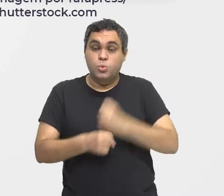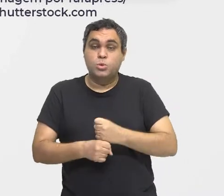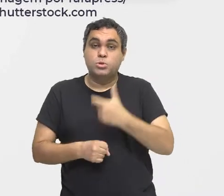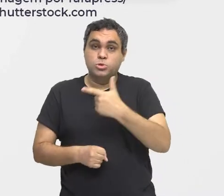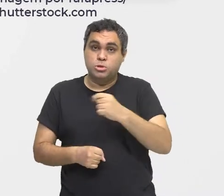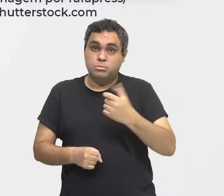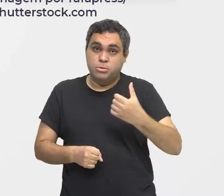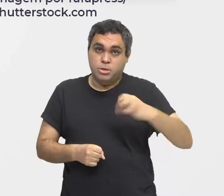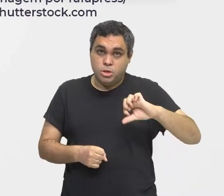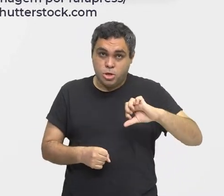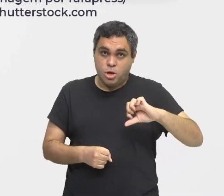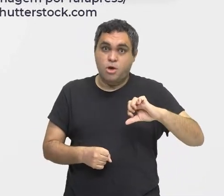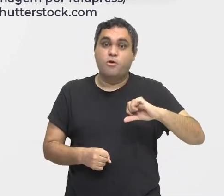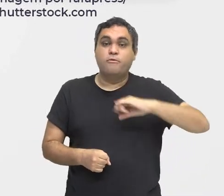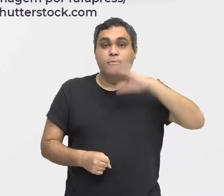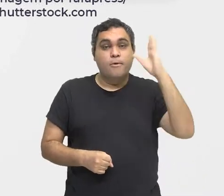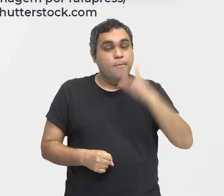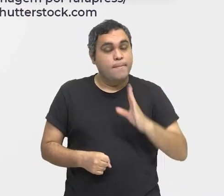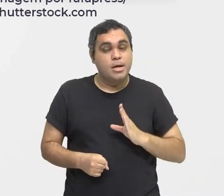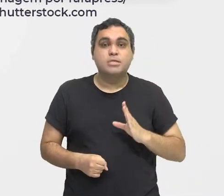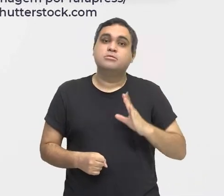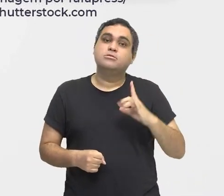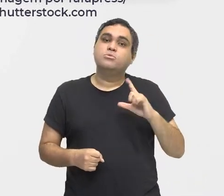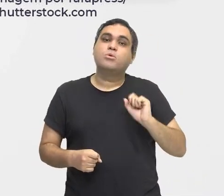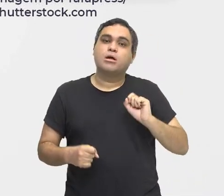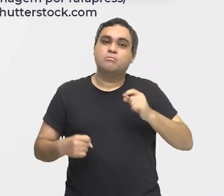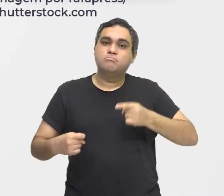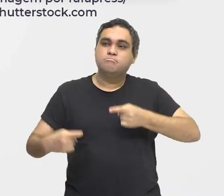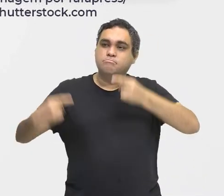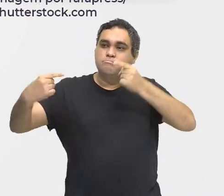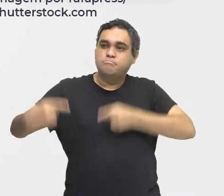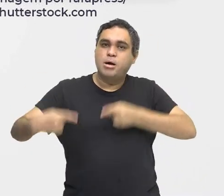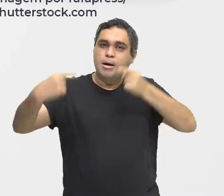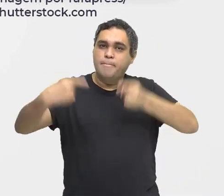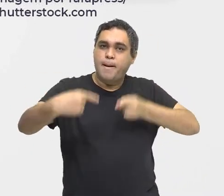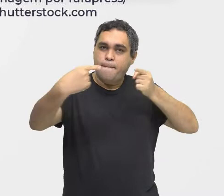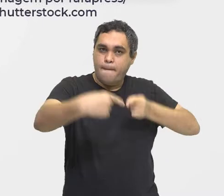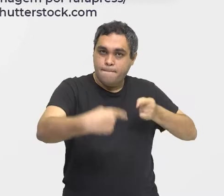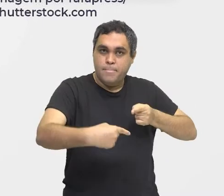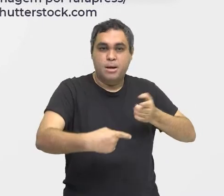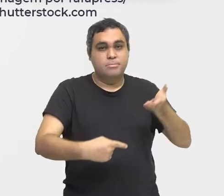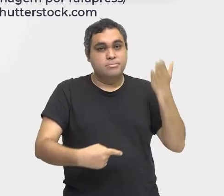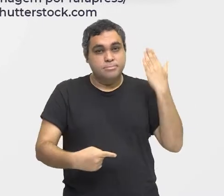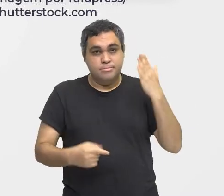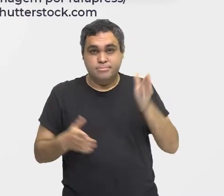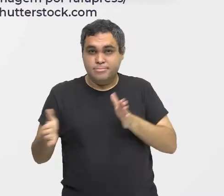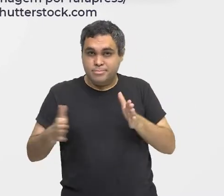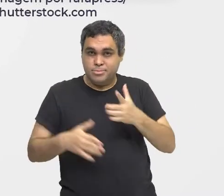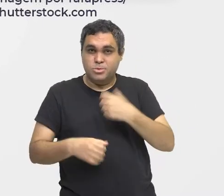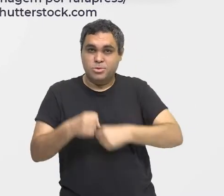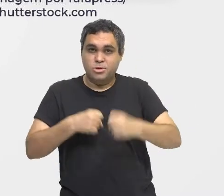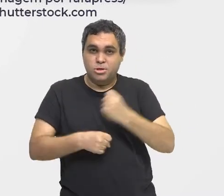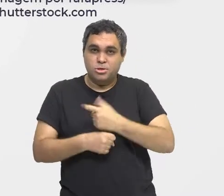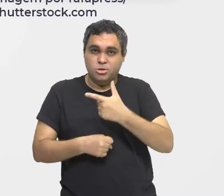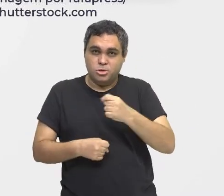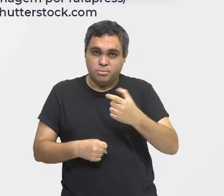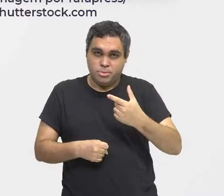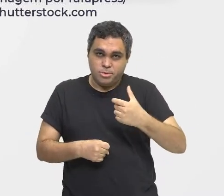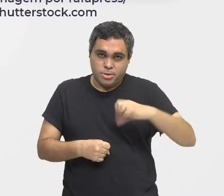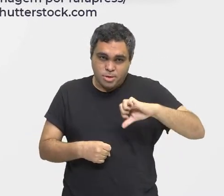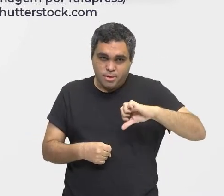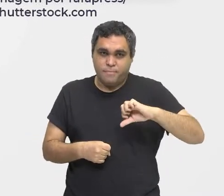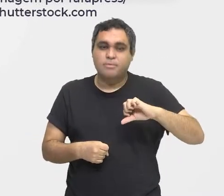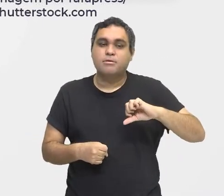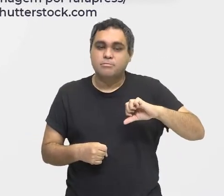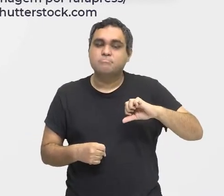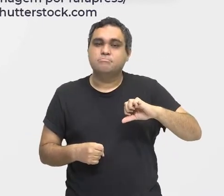a competitividade, né? Ganhou 8 posições naquele período, entre outros países que estavam